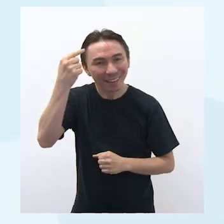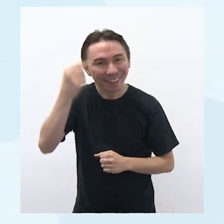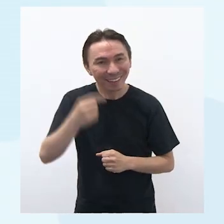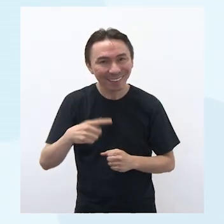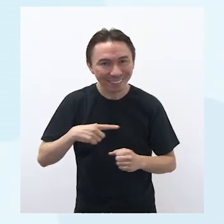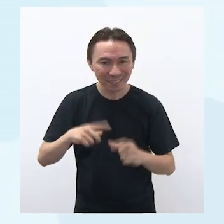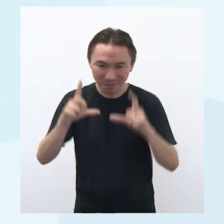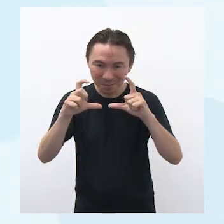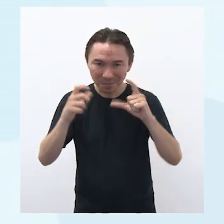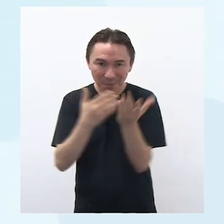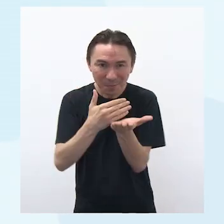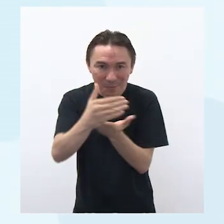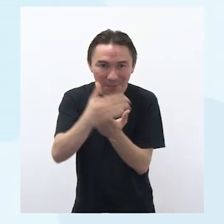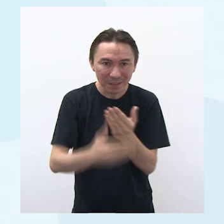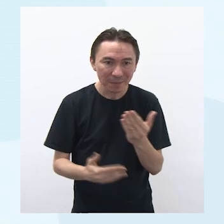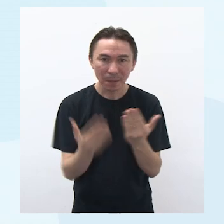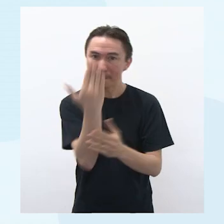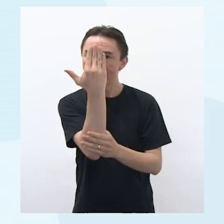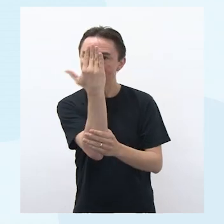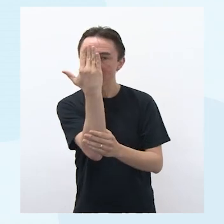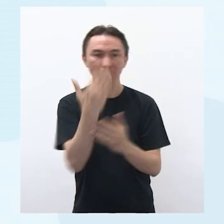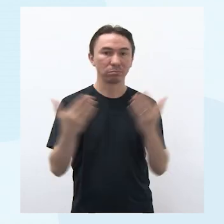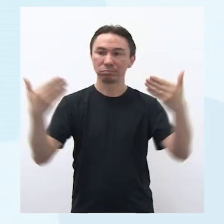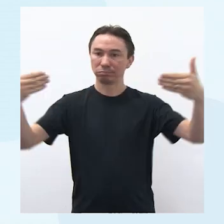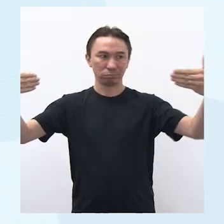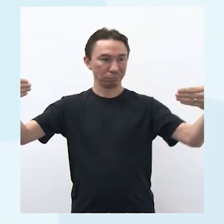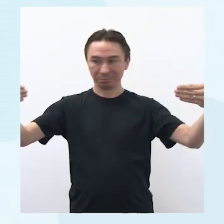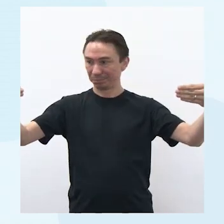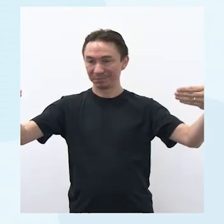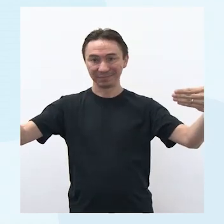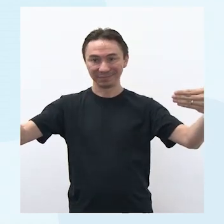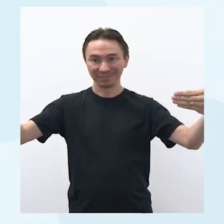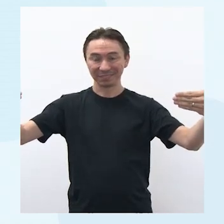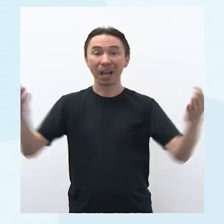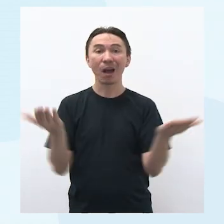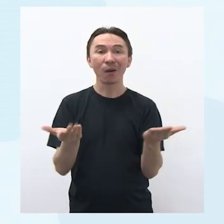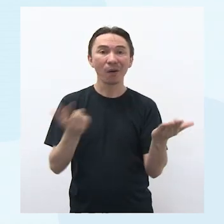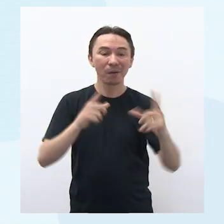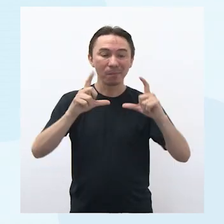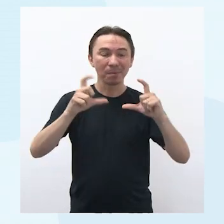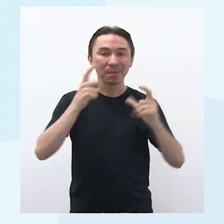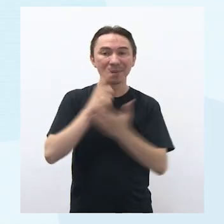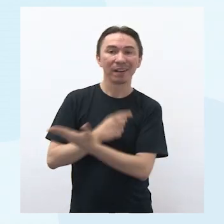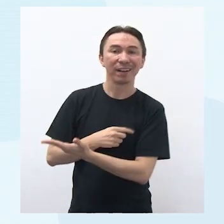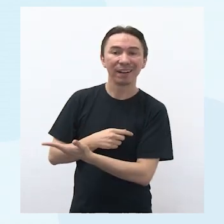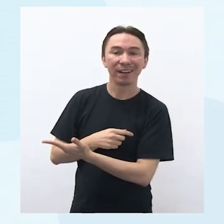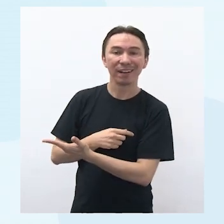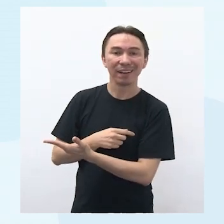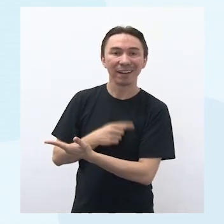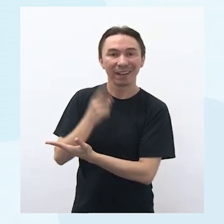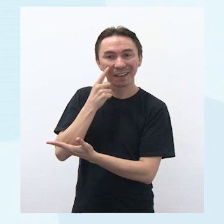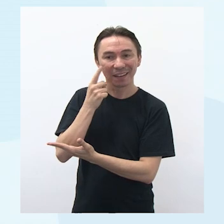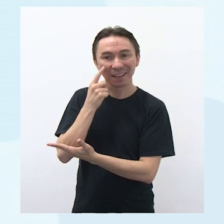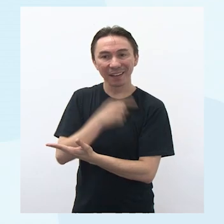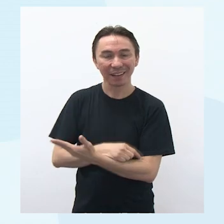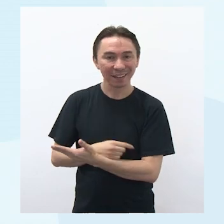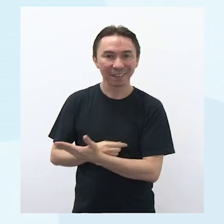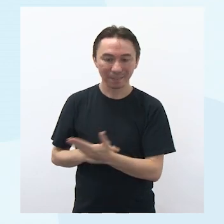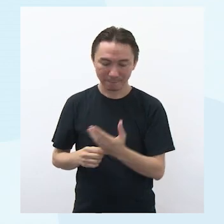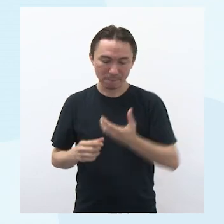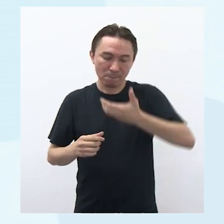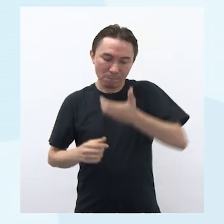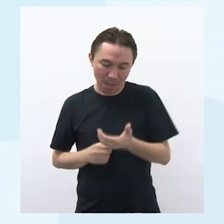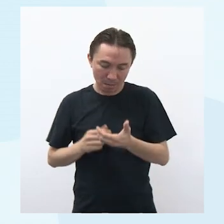foi? Agora, nossa imagem é uma bússola. E aí, a gente tem 2 perguntas